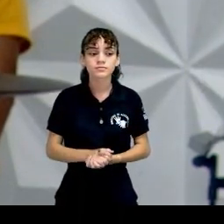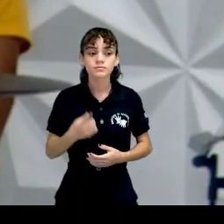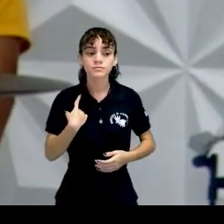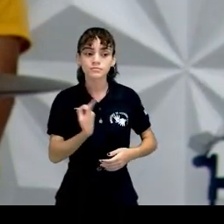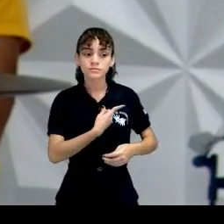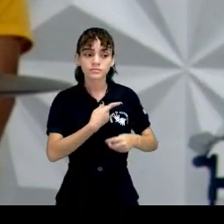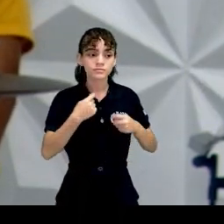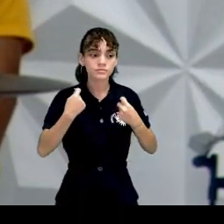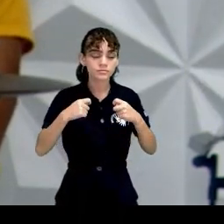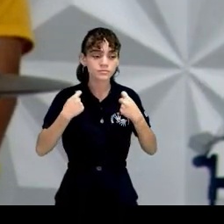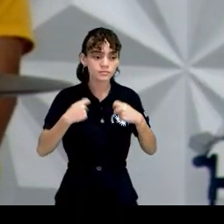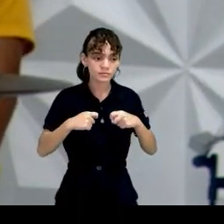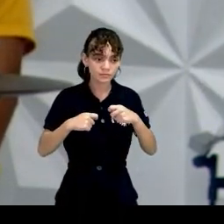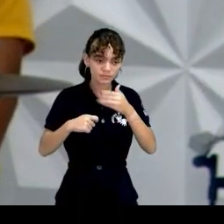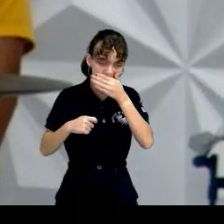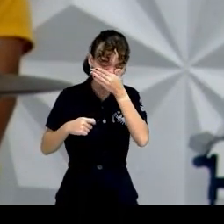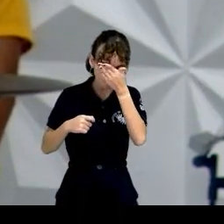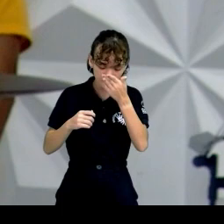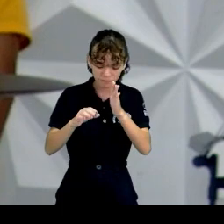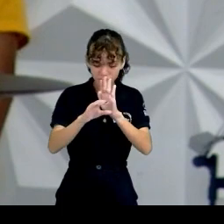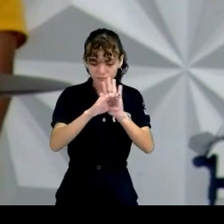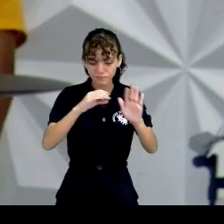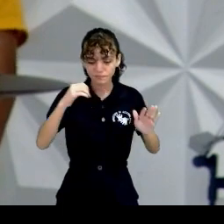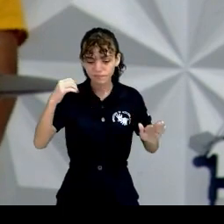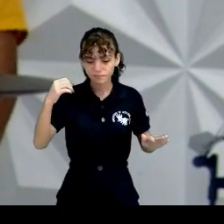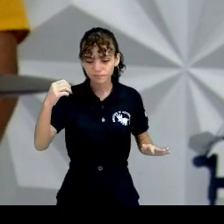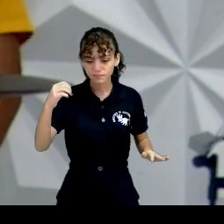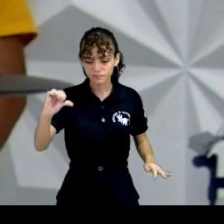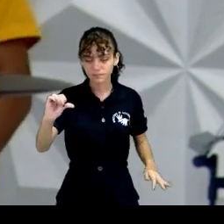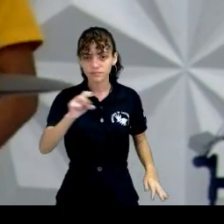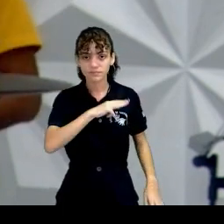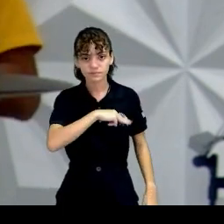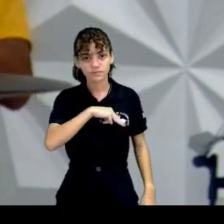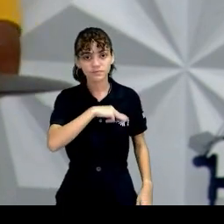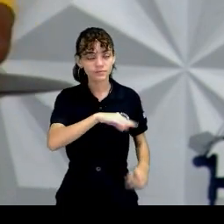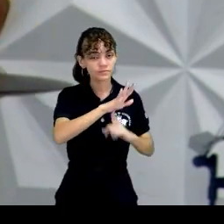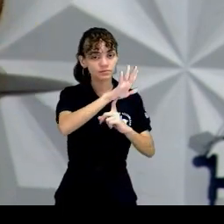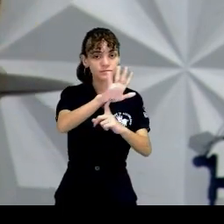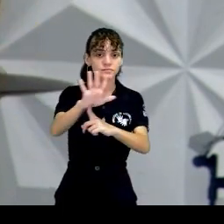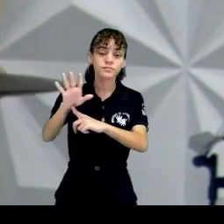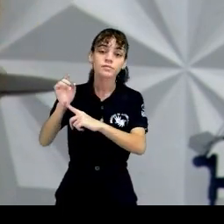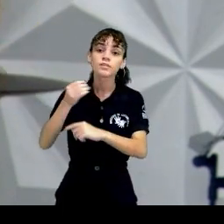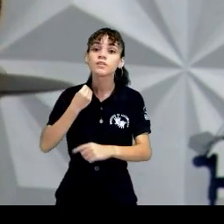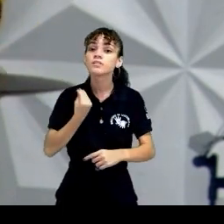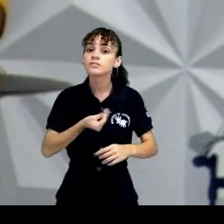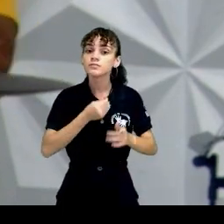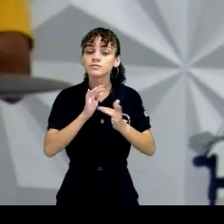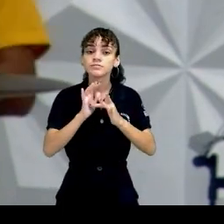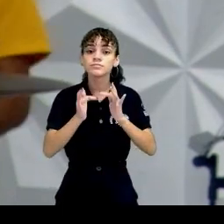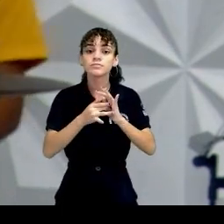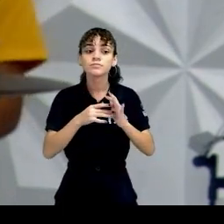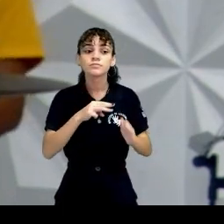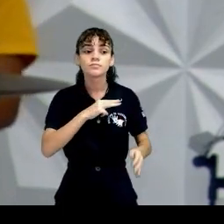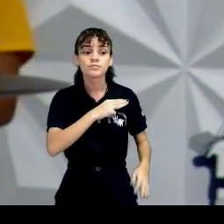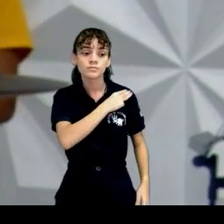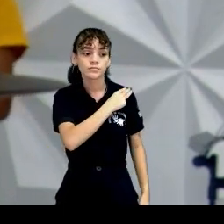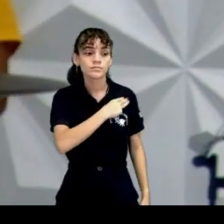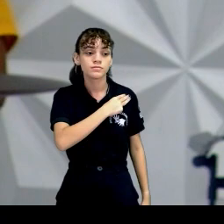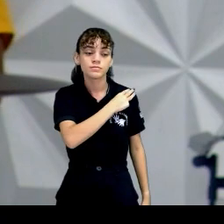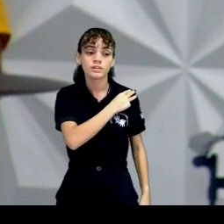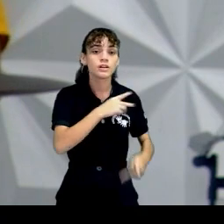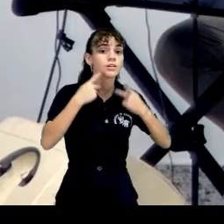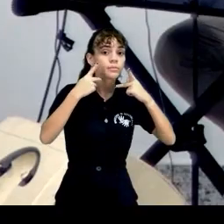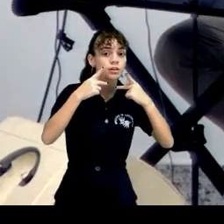fala dessa experiência de Jesus, do seu ministério, curar, pregar e ensinar. E ao versículo 36 diz assim: ao